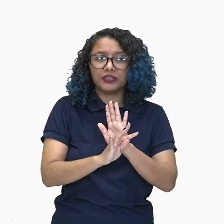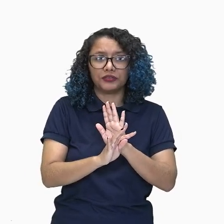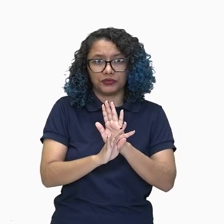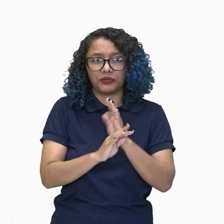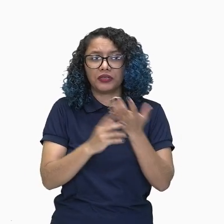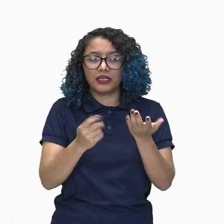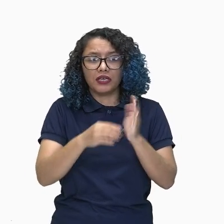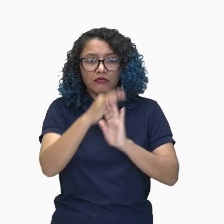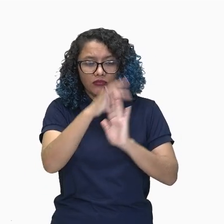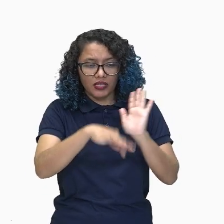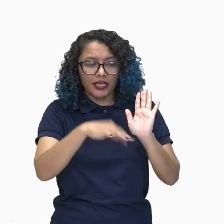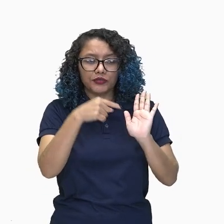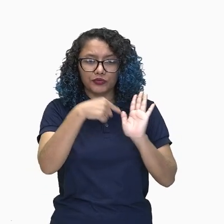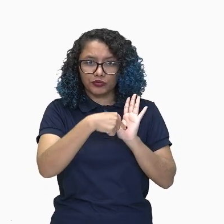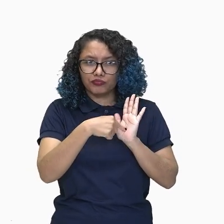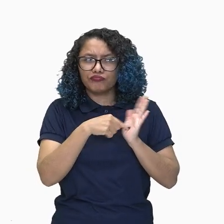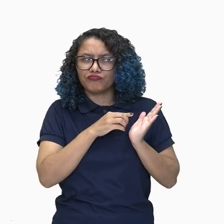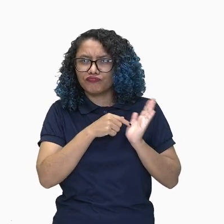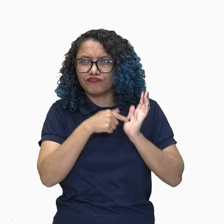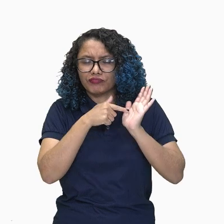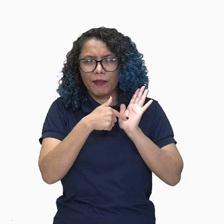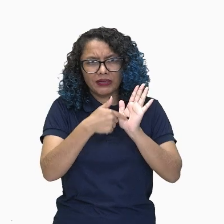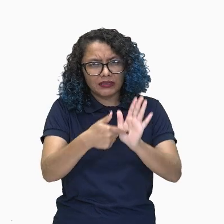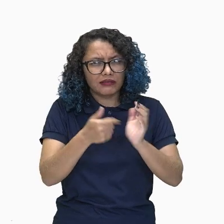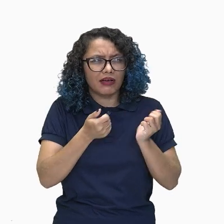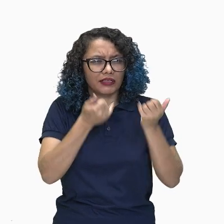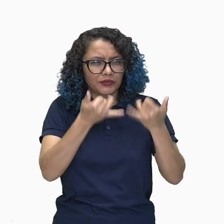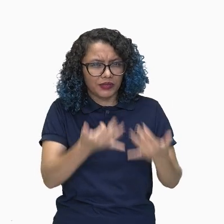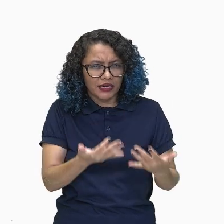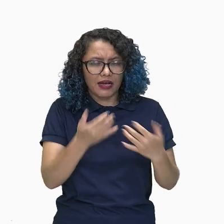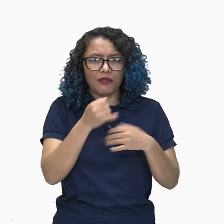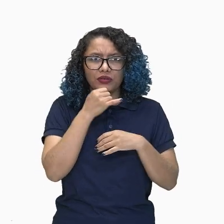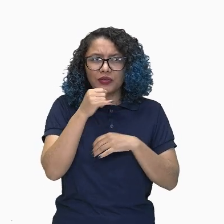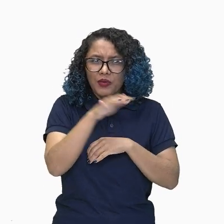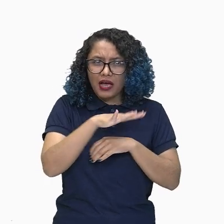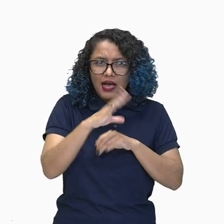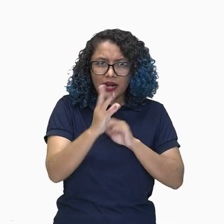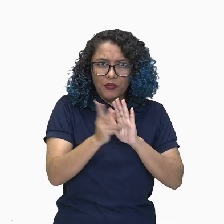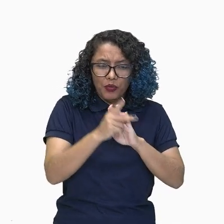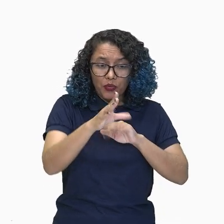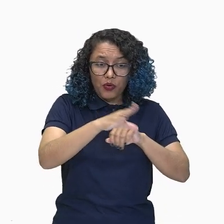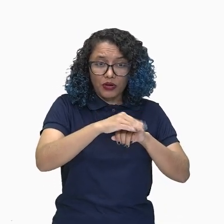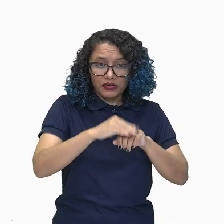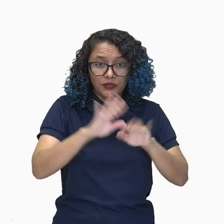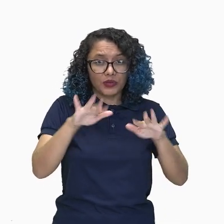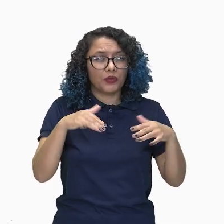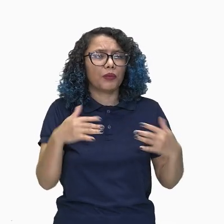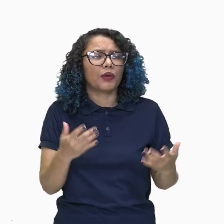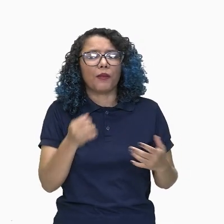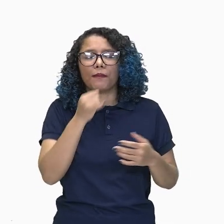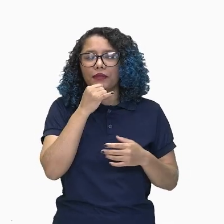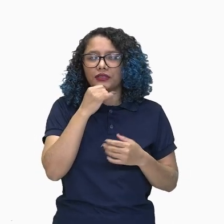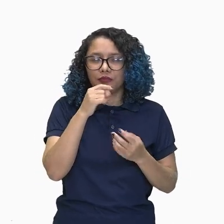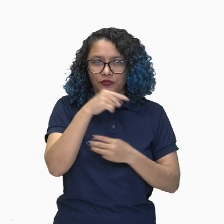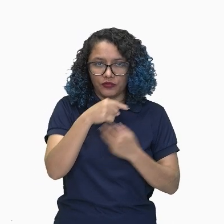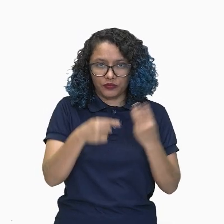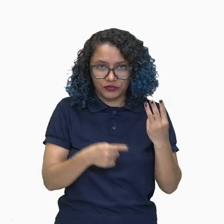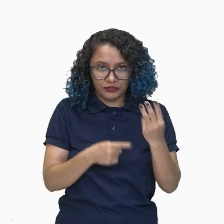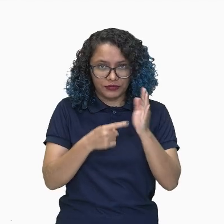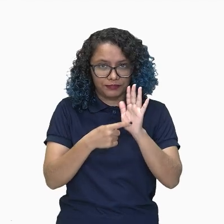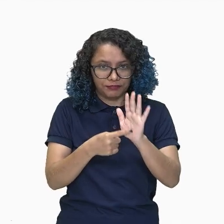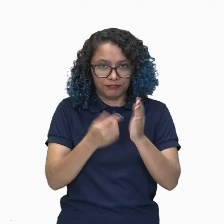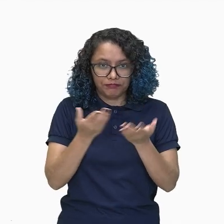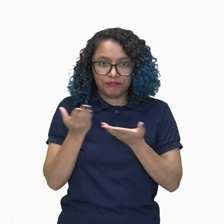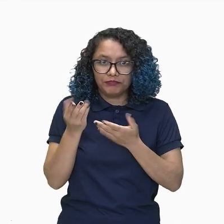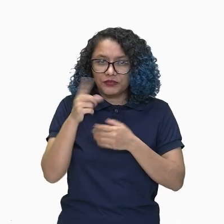vai falar. Pense no tema como a grande área do conhecimento. E aí nós temos exemplos para que você possa identificar